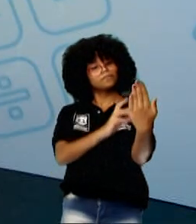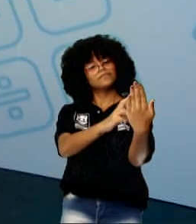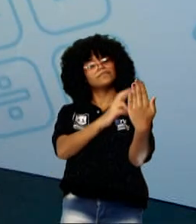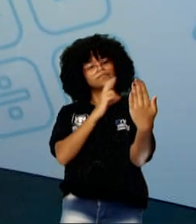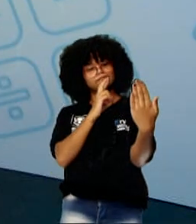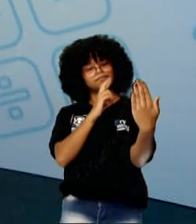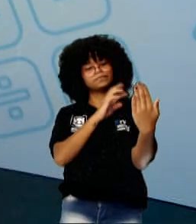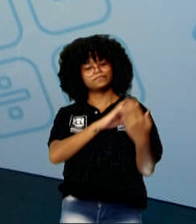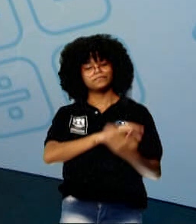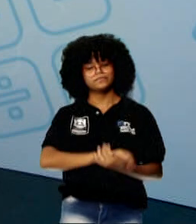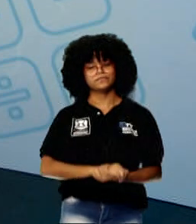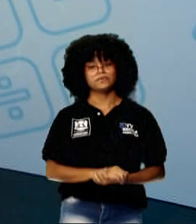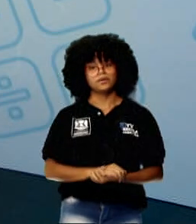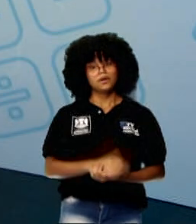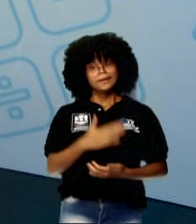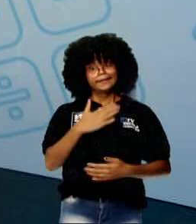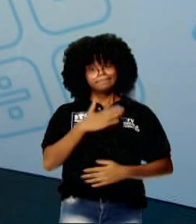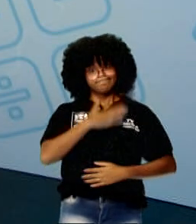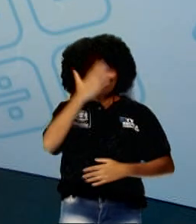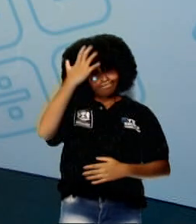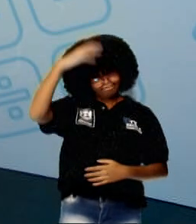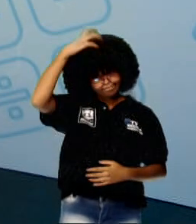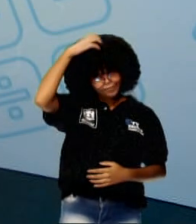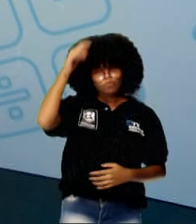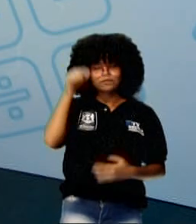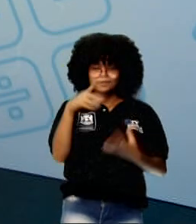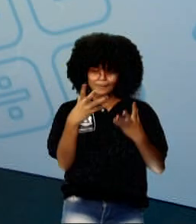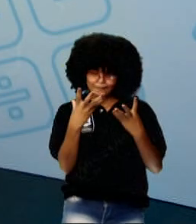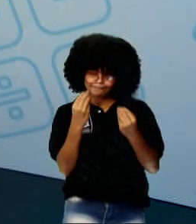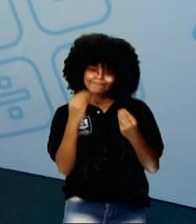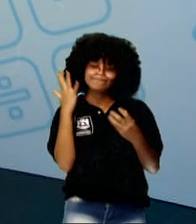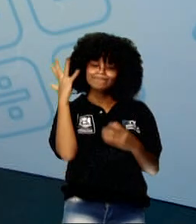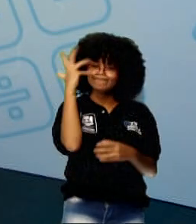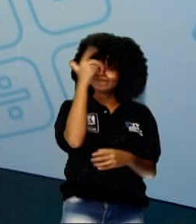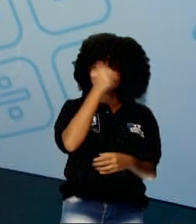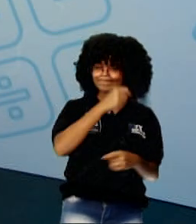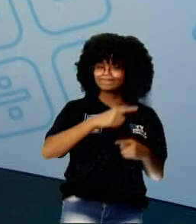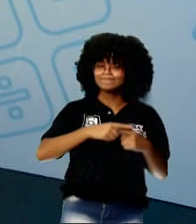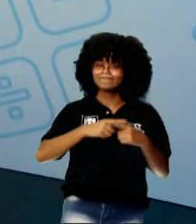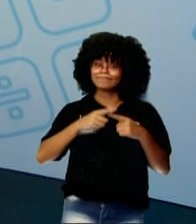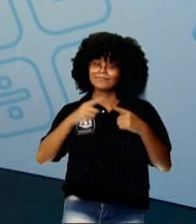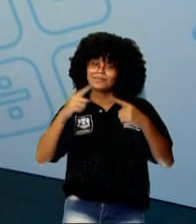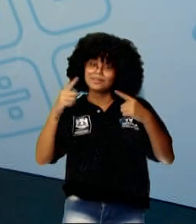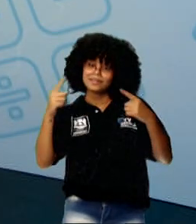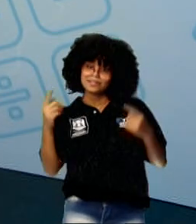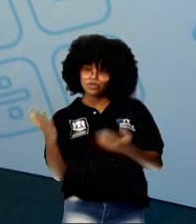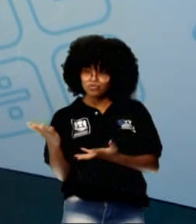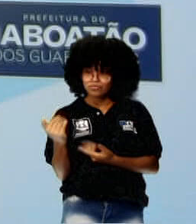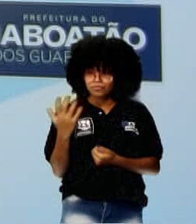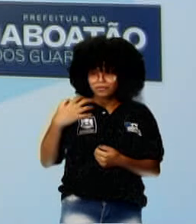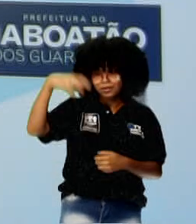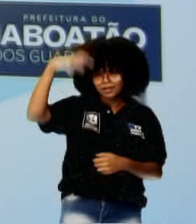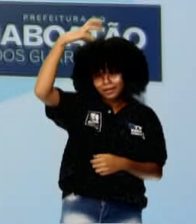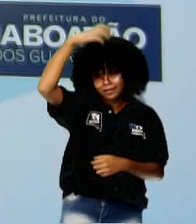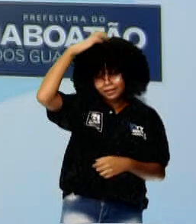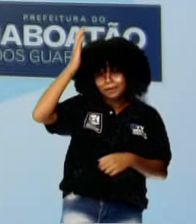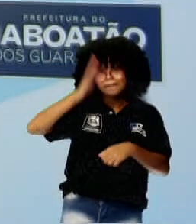disse: "Minha rainha, tu és muito bela, mas a jovem rainha é mais bela